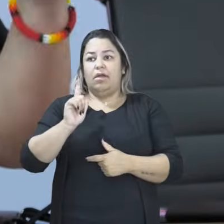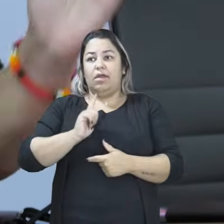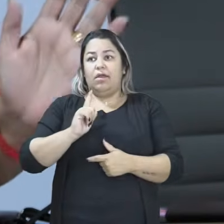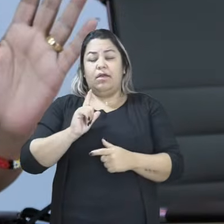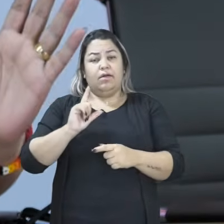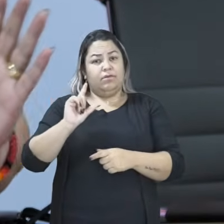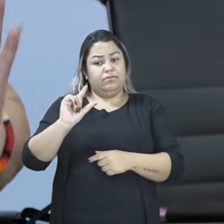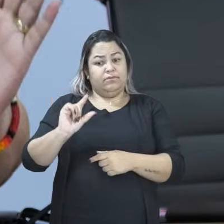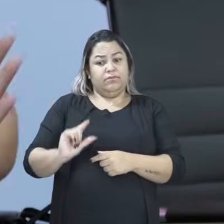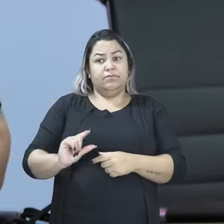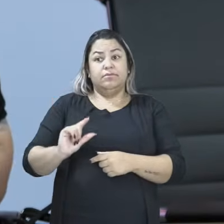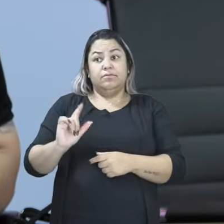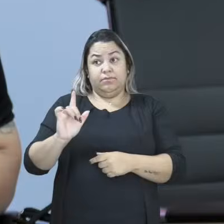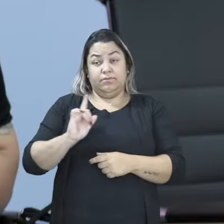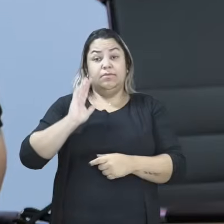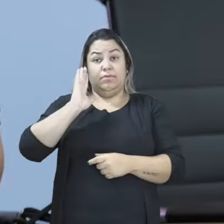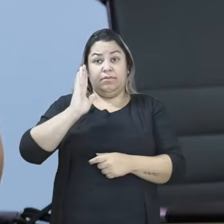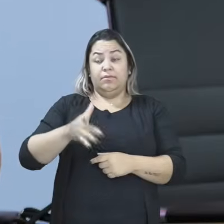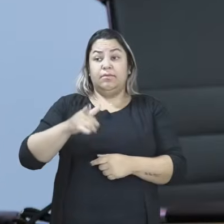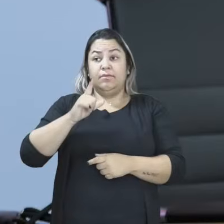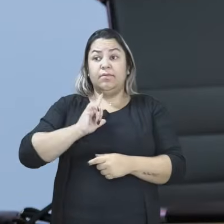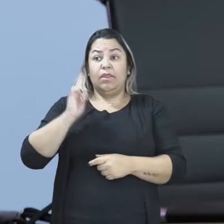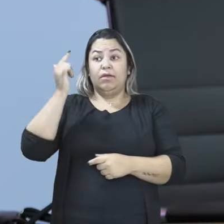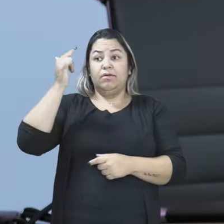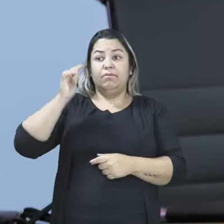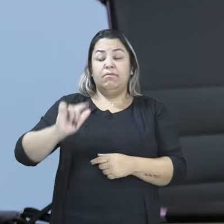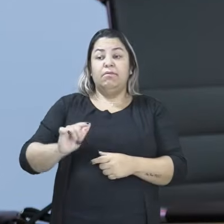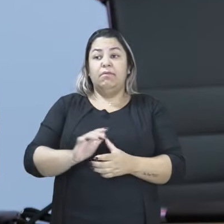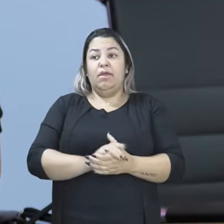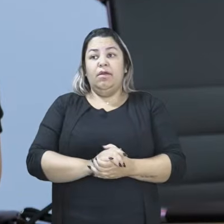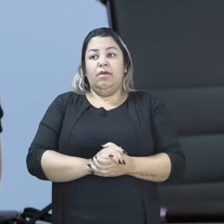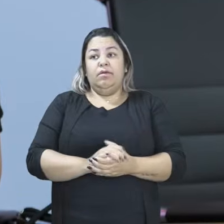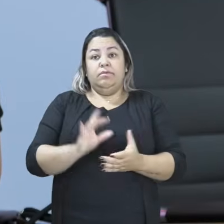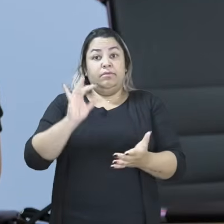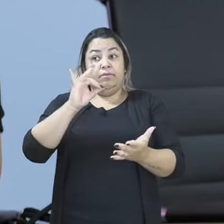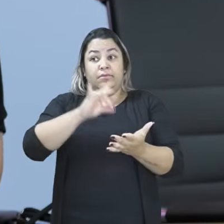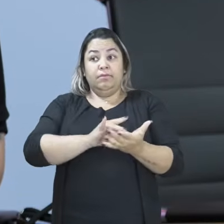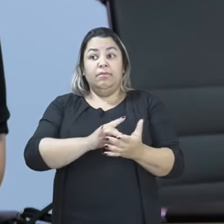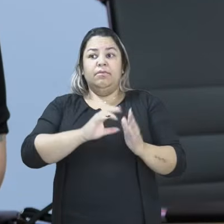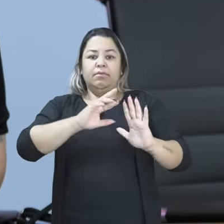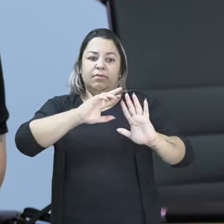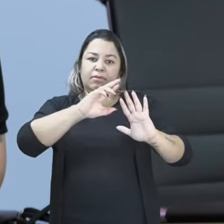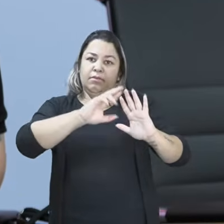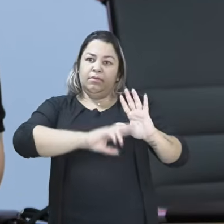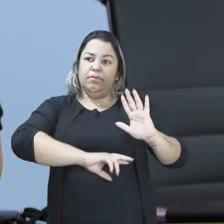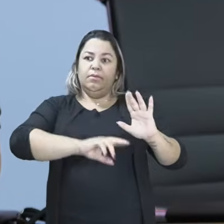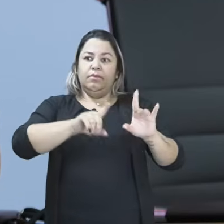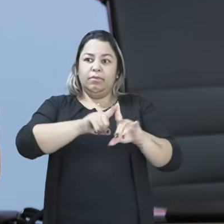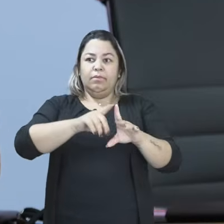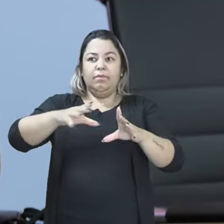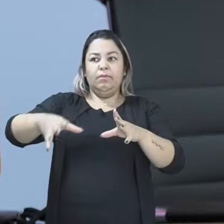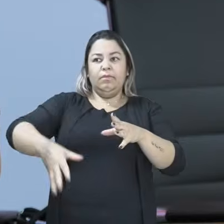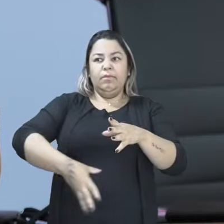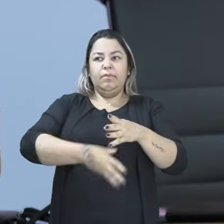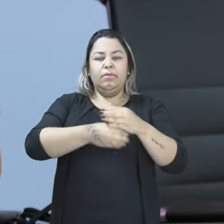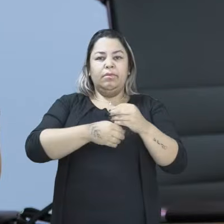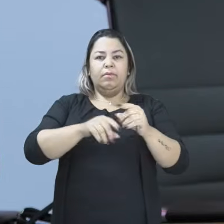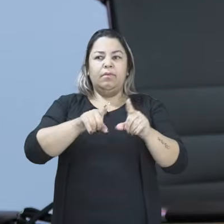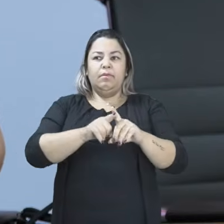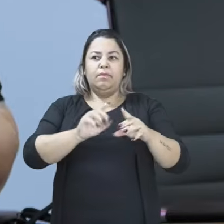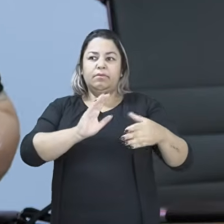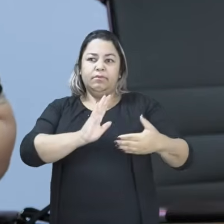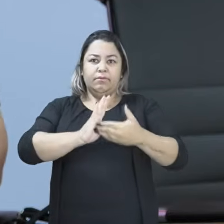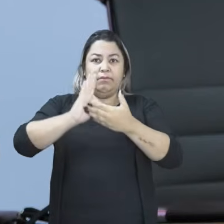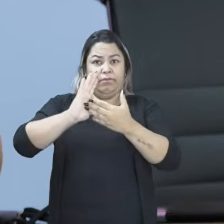do que a gente já teve em outros processos. É óbvio que, a partir do regulamento e na composição da Câmara de Recursos,